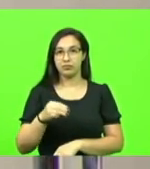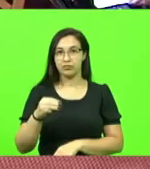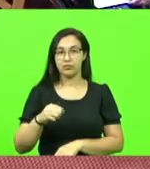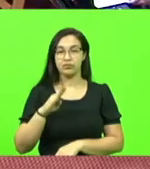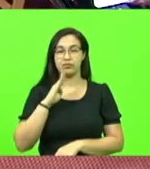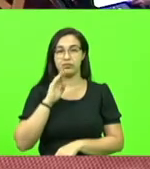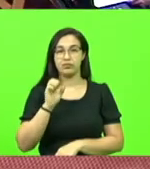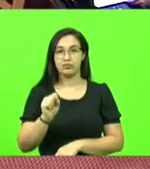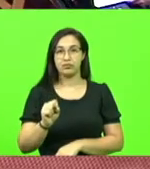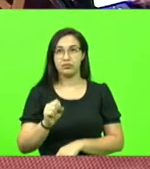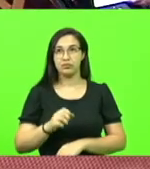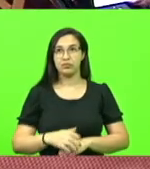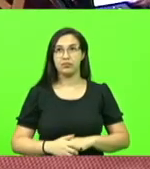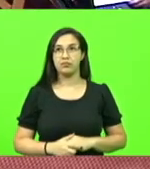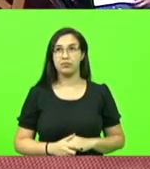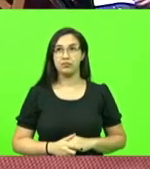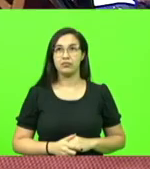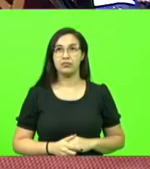Souza.